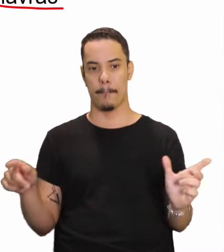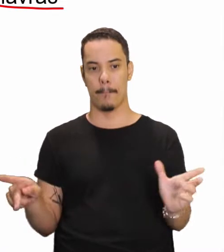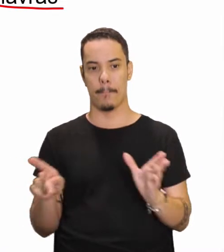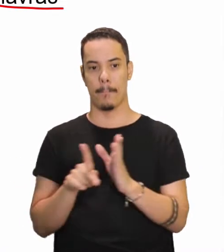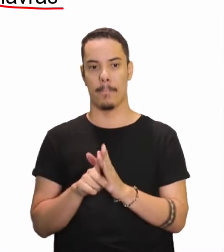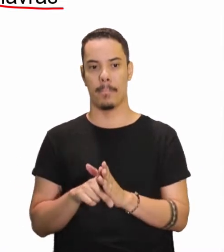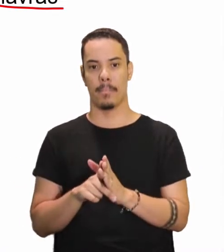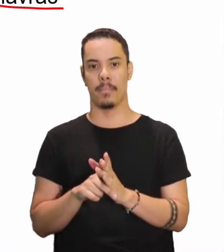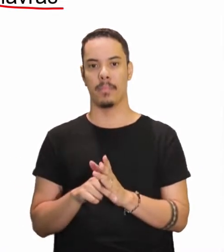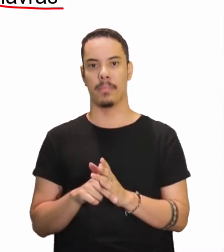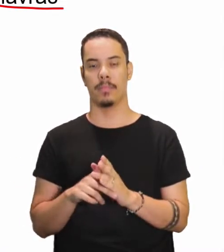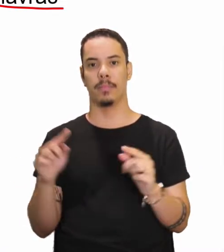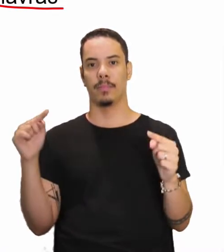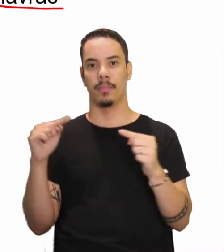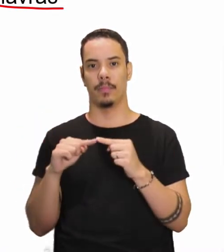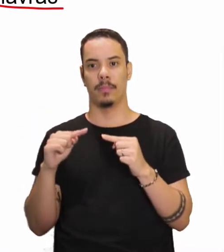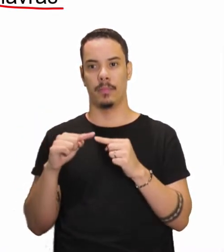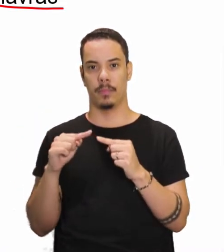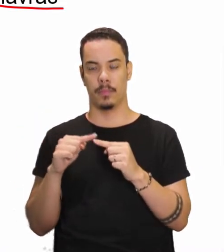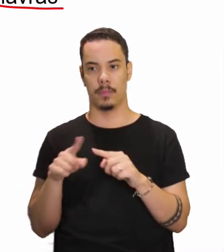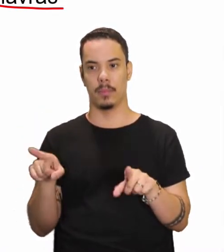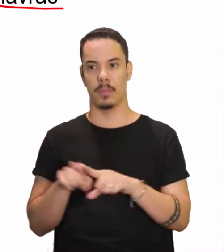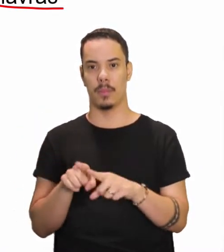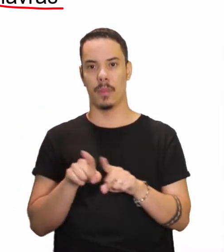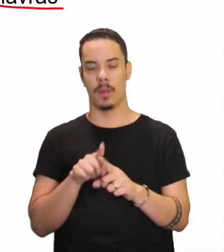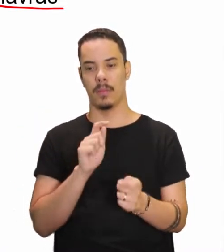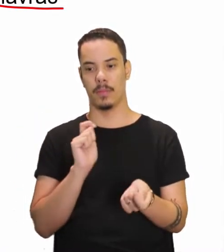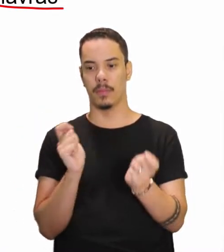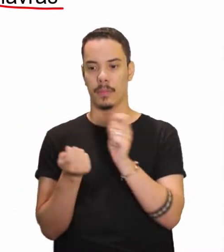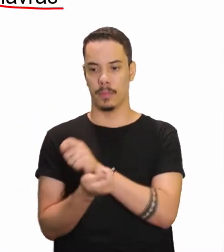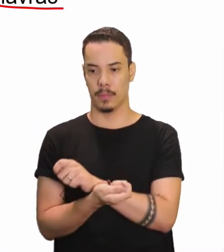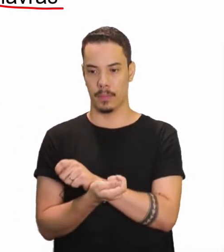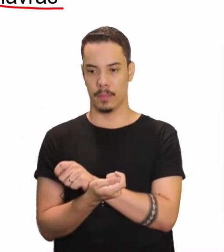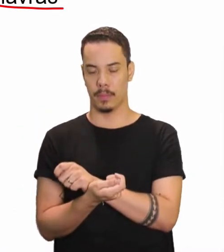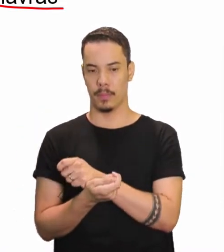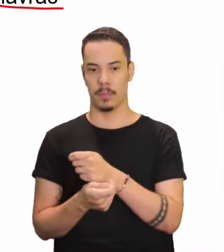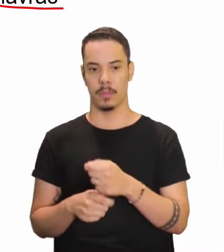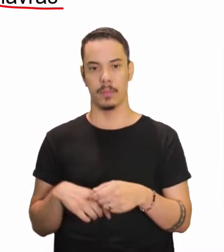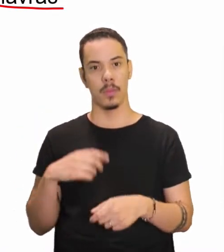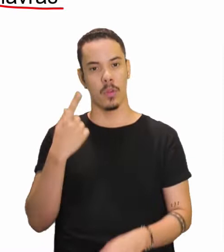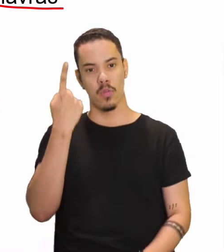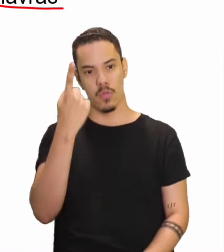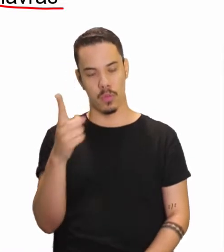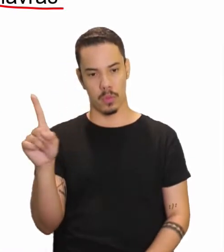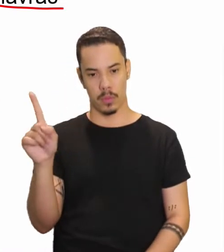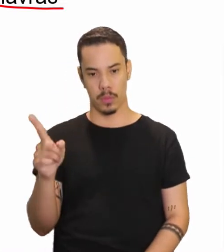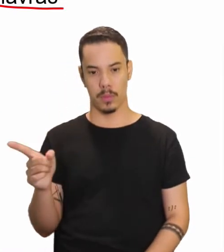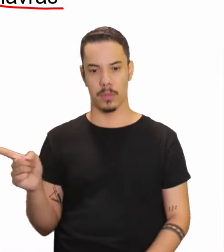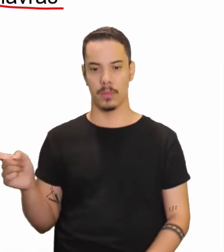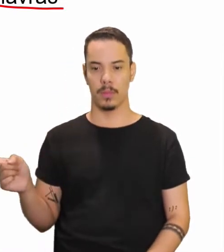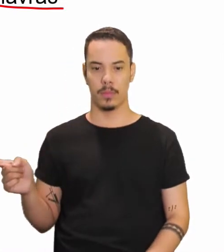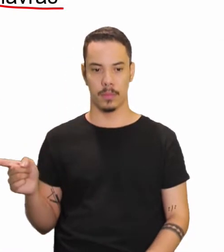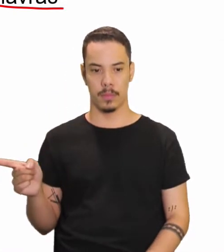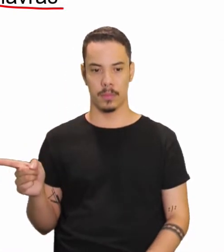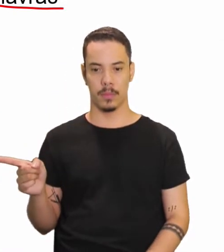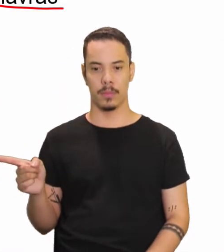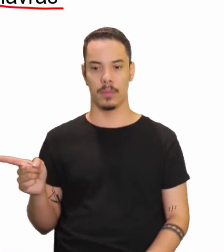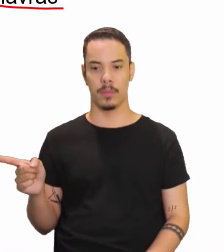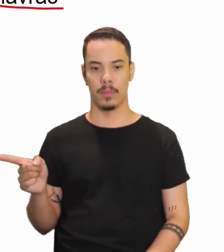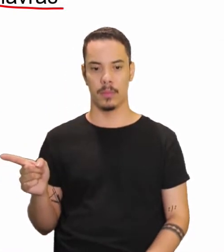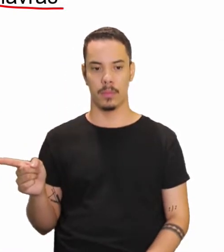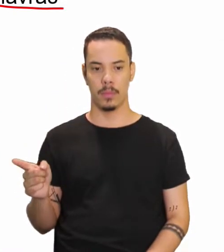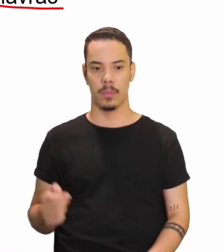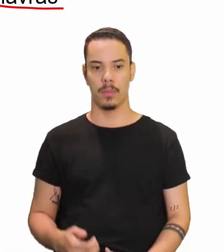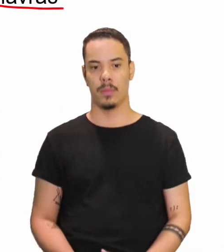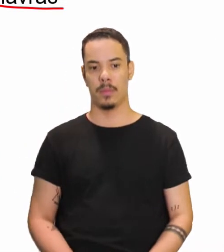questão da concordância, da adequação, certo? E aí, por último, nós temos aí a